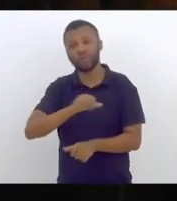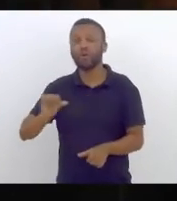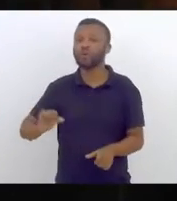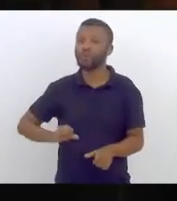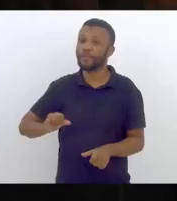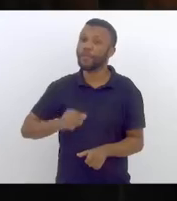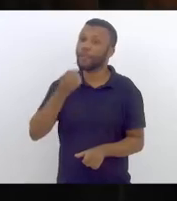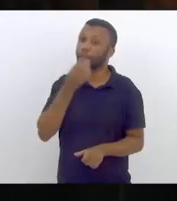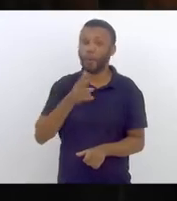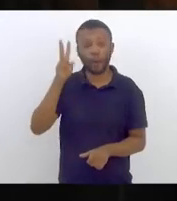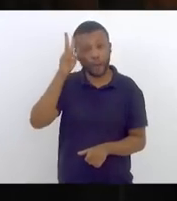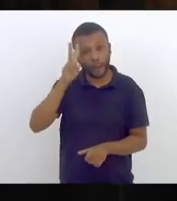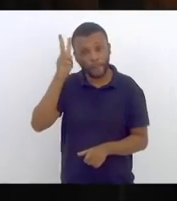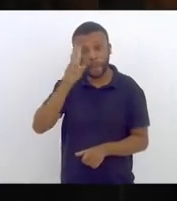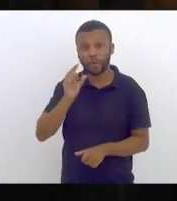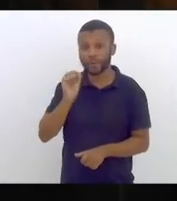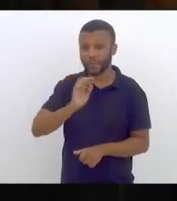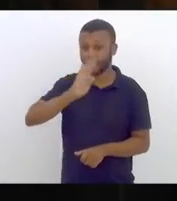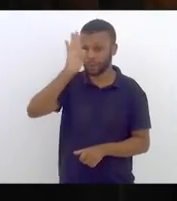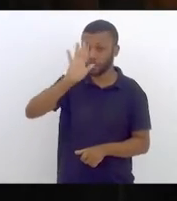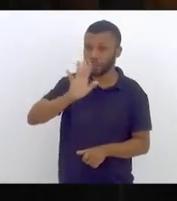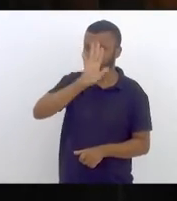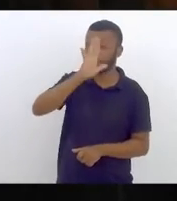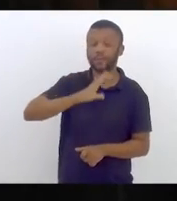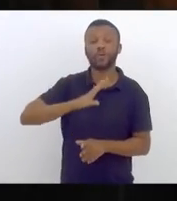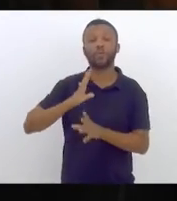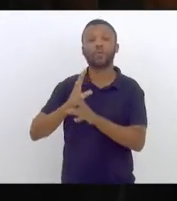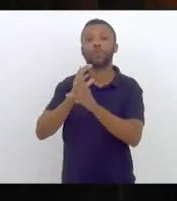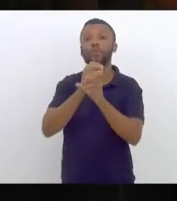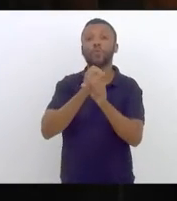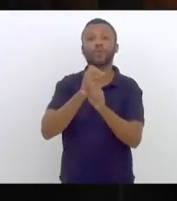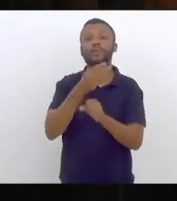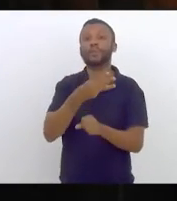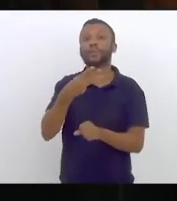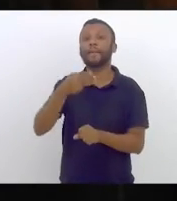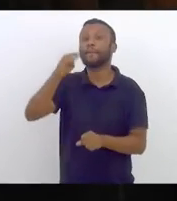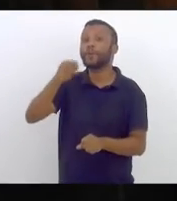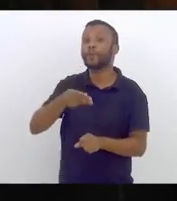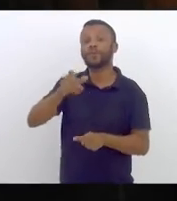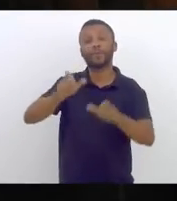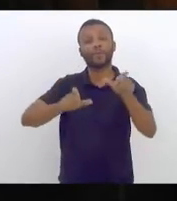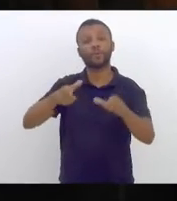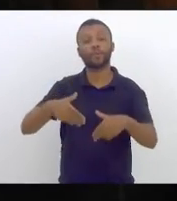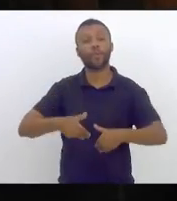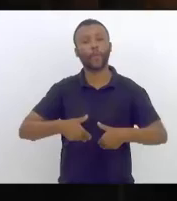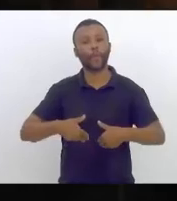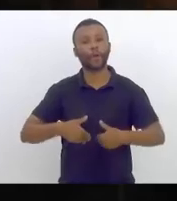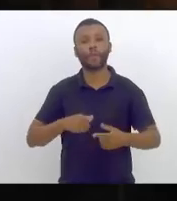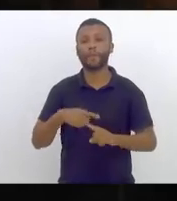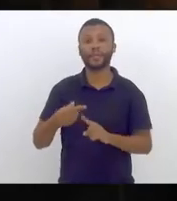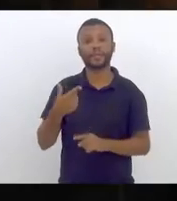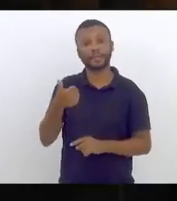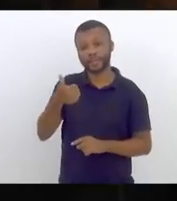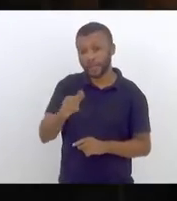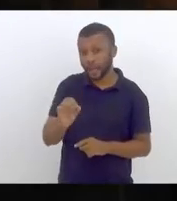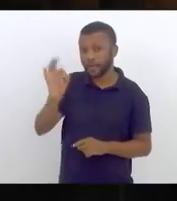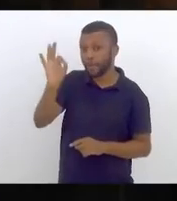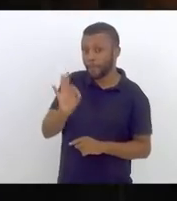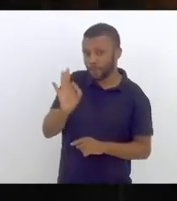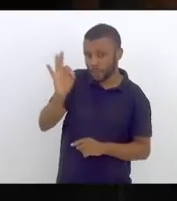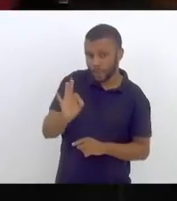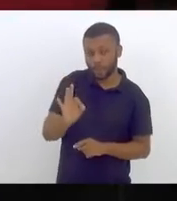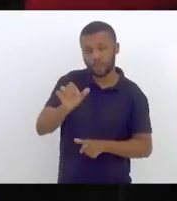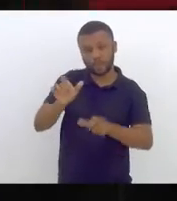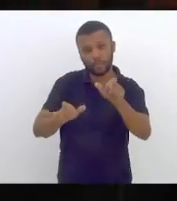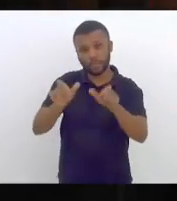É bom lembrar que no Brasil temos 33 milhões de pessoas passando fome e 10% dessas pessoas estão no Estado